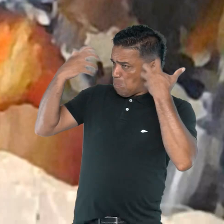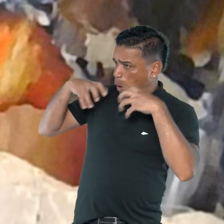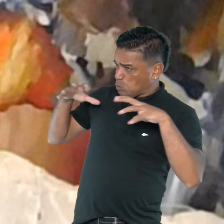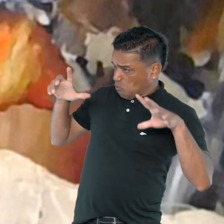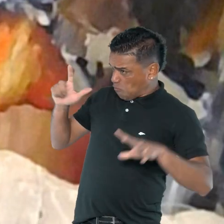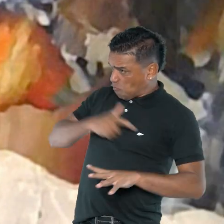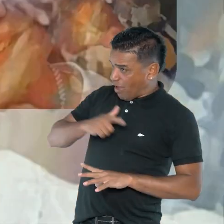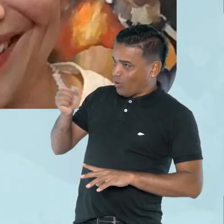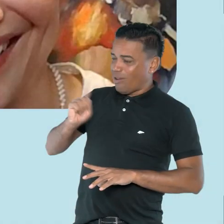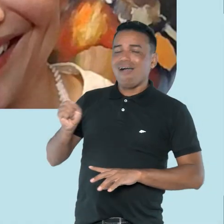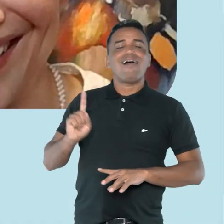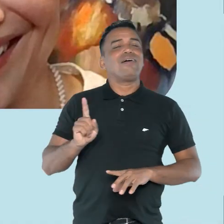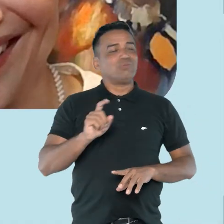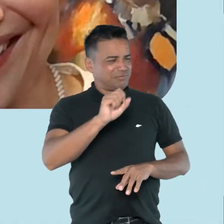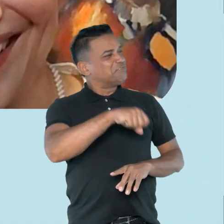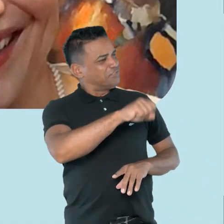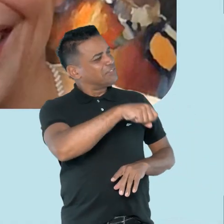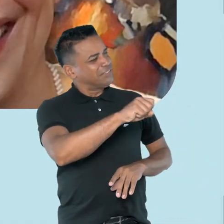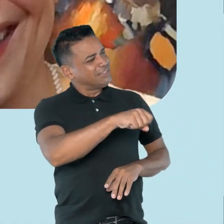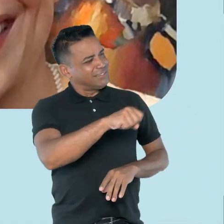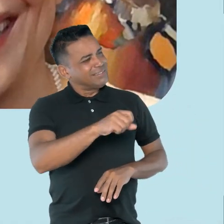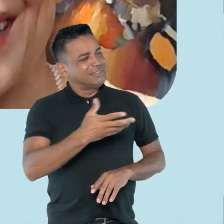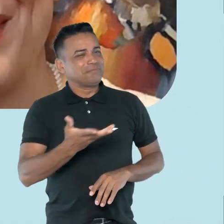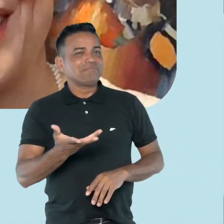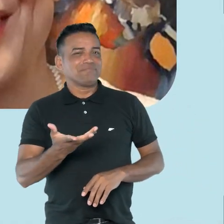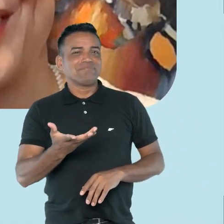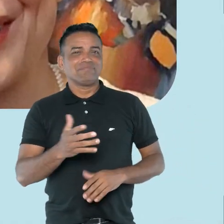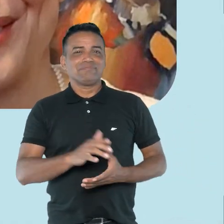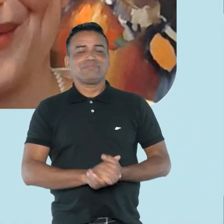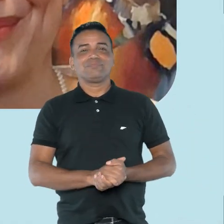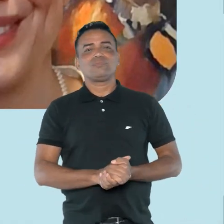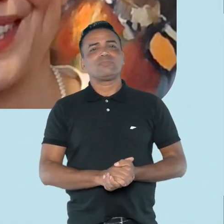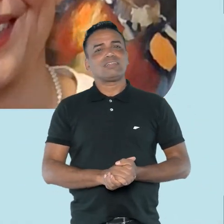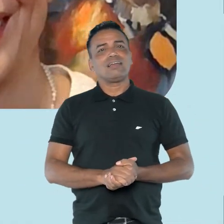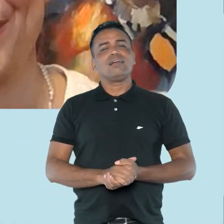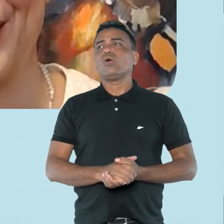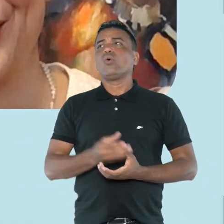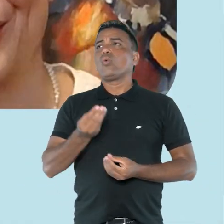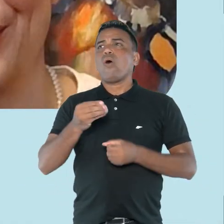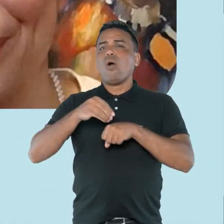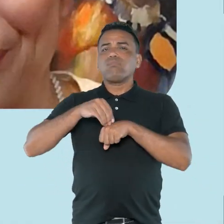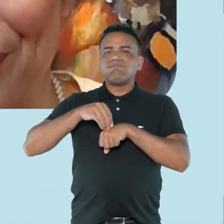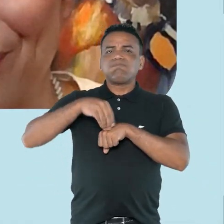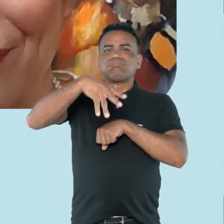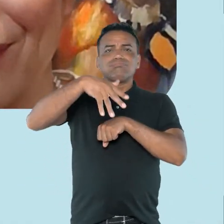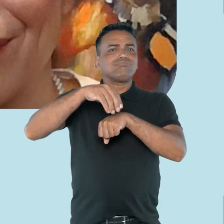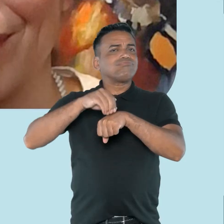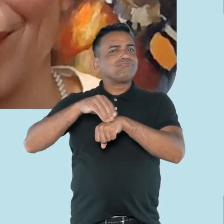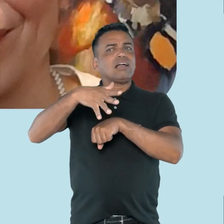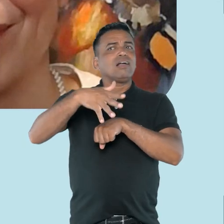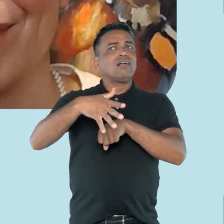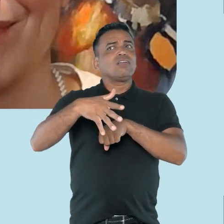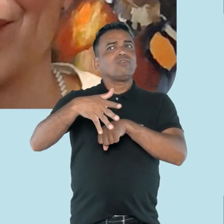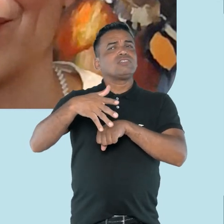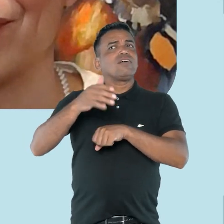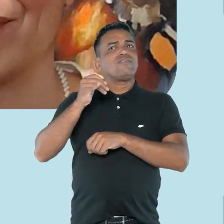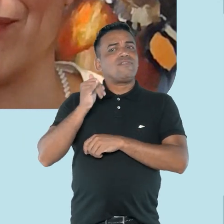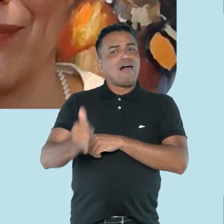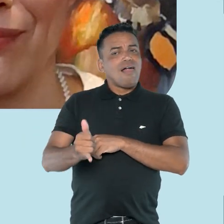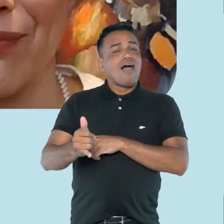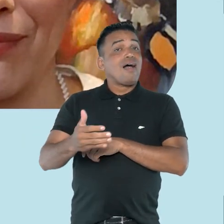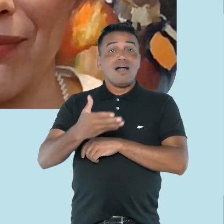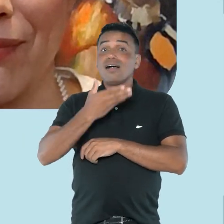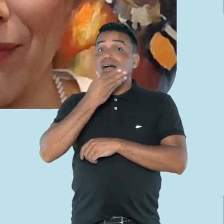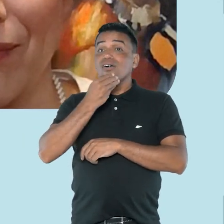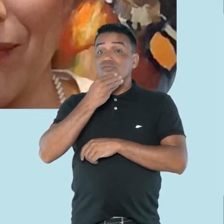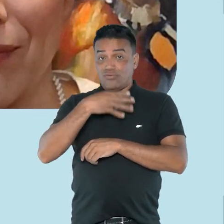não... Esse monstro não é tão feio assim, né? Não é? Exatamente, E exatamente. que dica ou o que você diria para